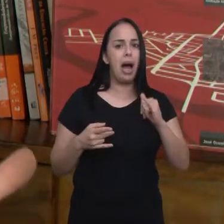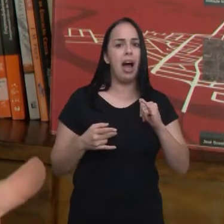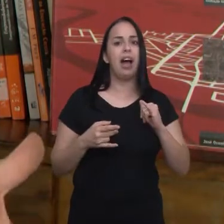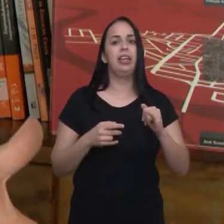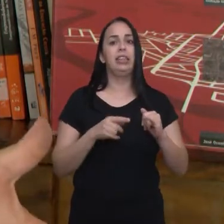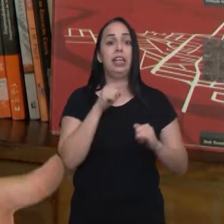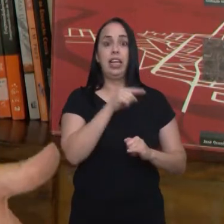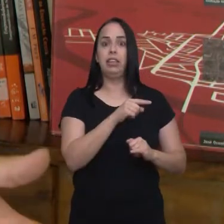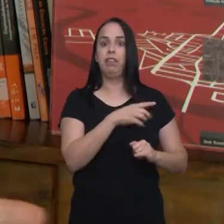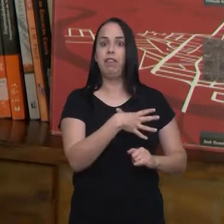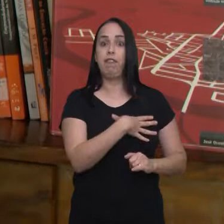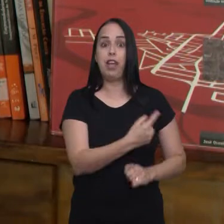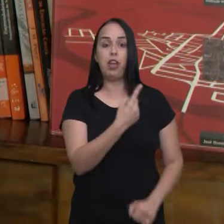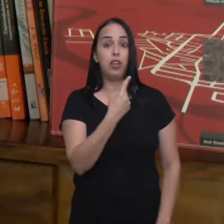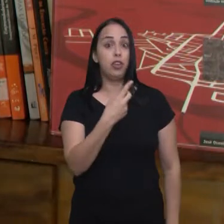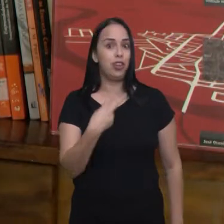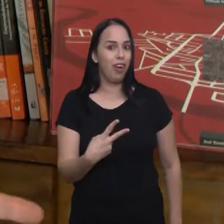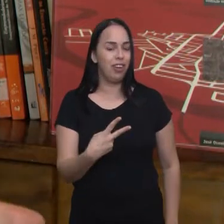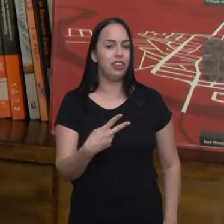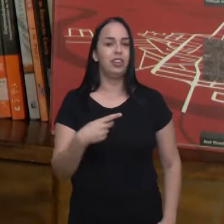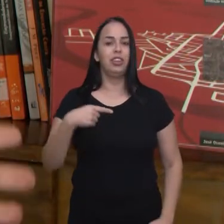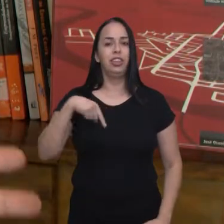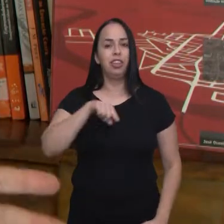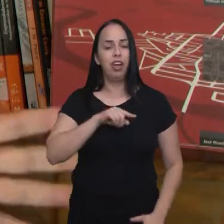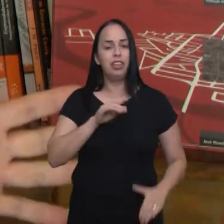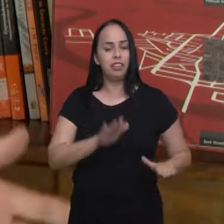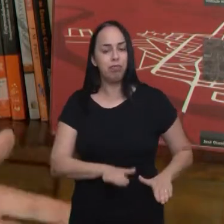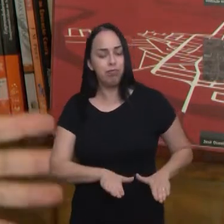12 filhos, nós crescemos